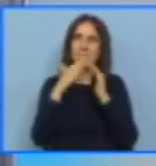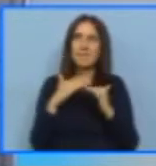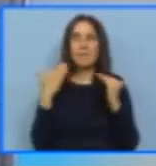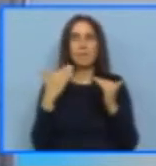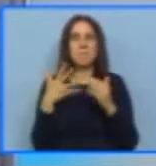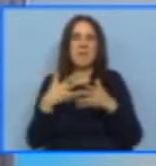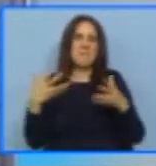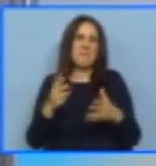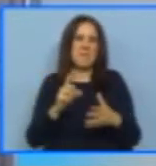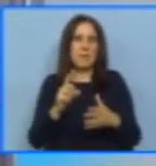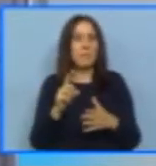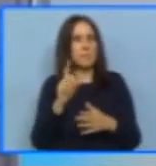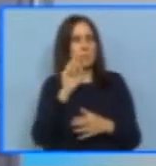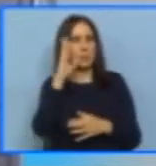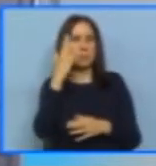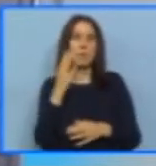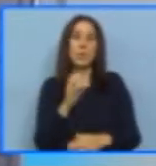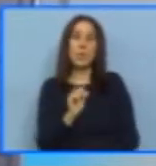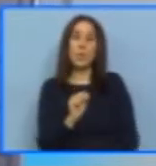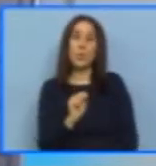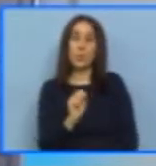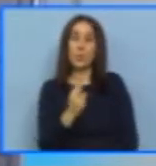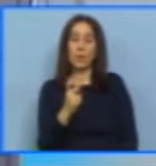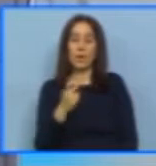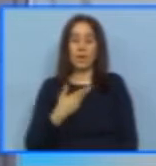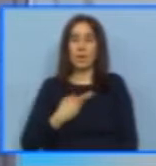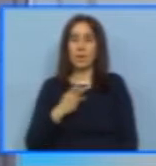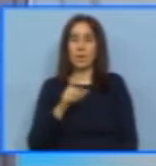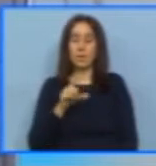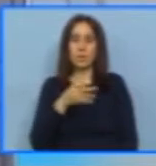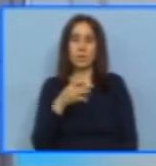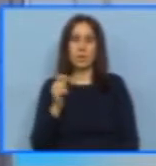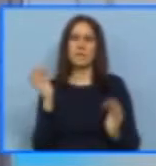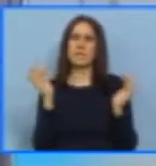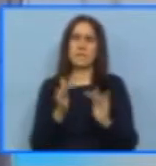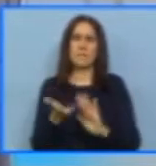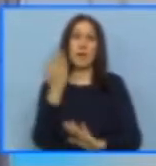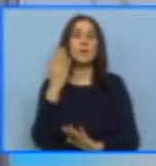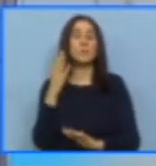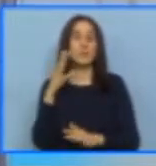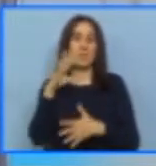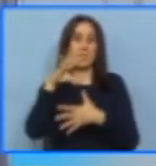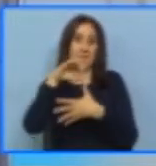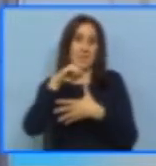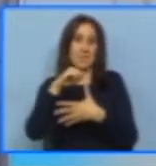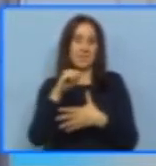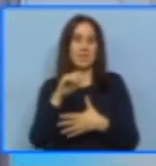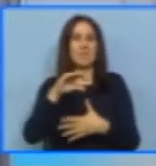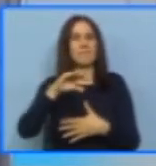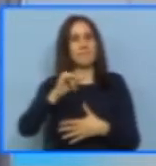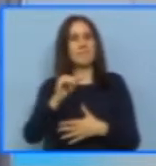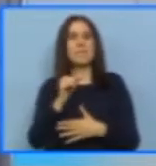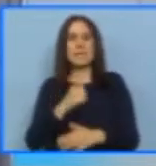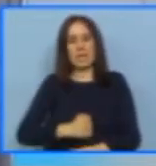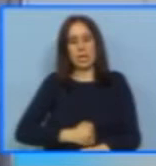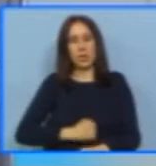extensão, talvez não, porque, sei lá, Guadalupe tem mais número de visitantes, porque a América Latina tem maior número de católicos, mas pelo